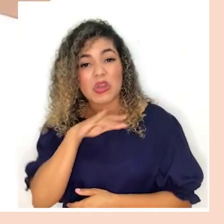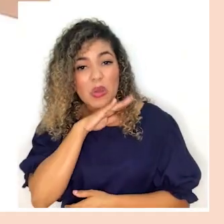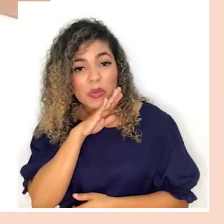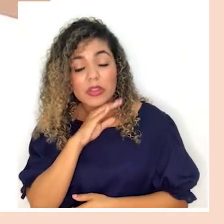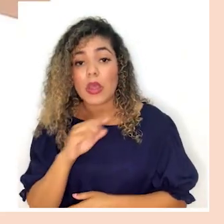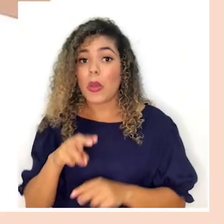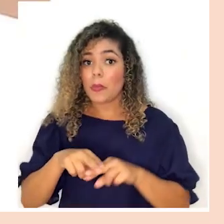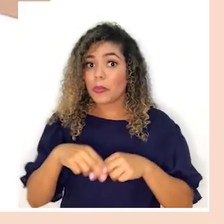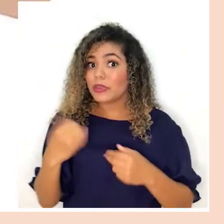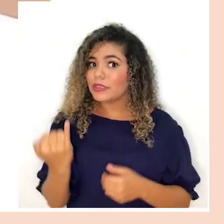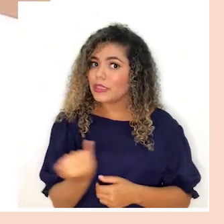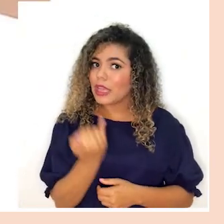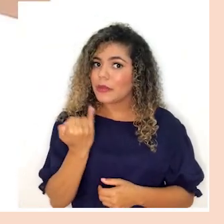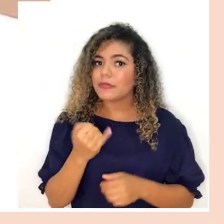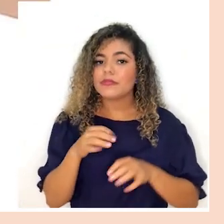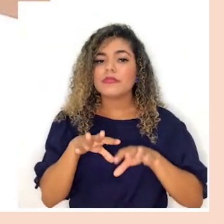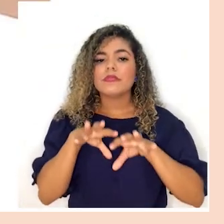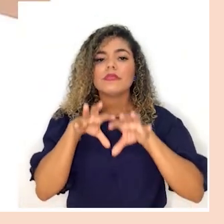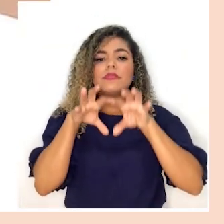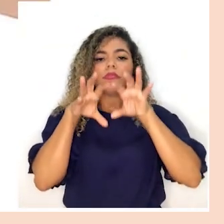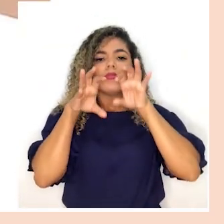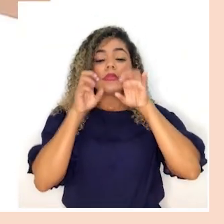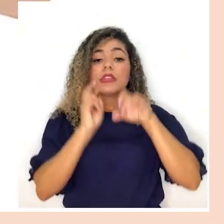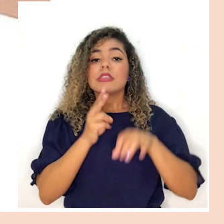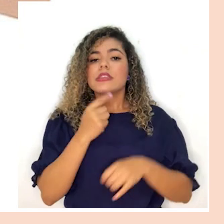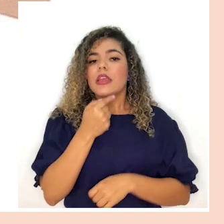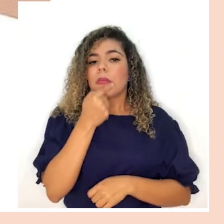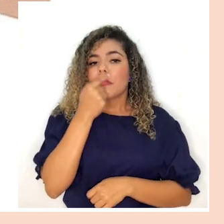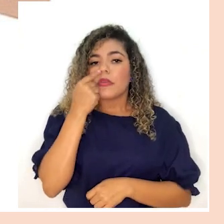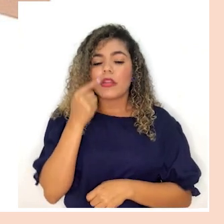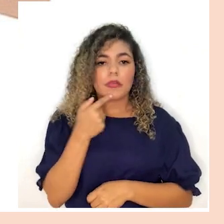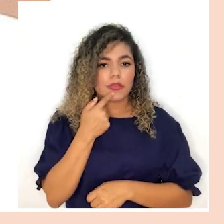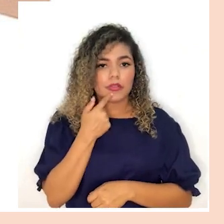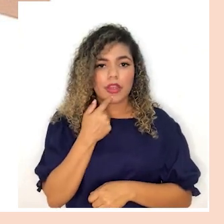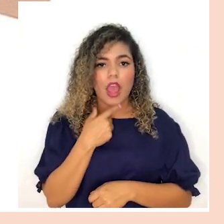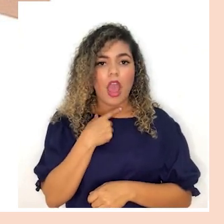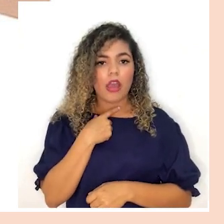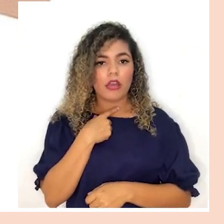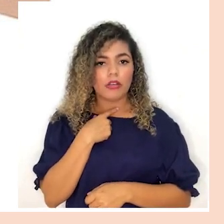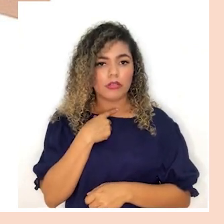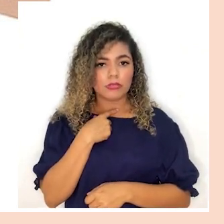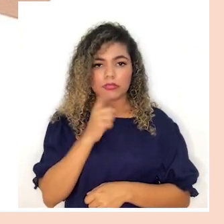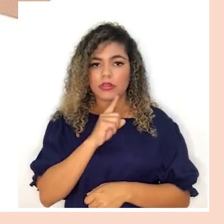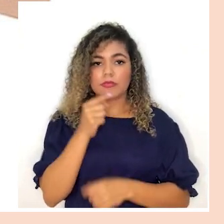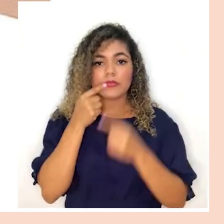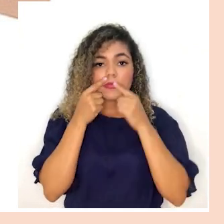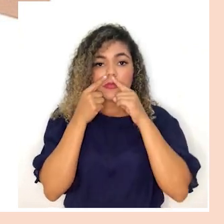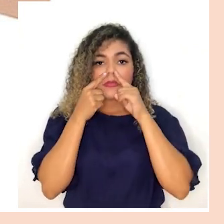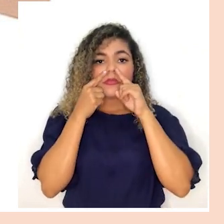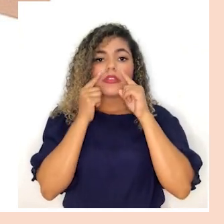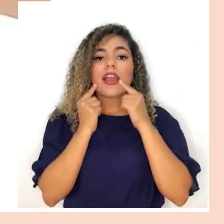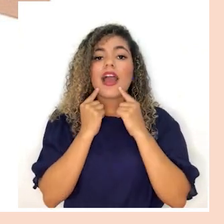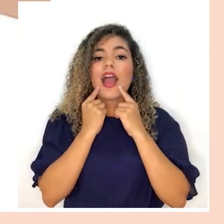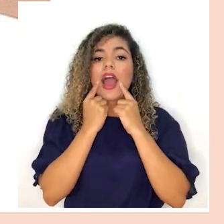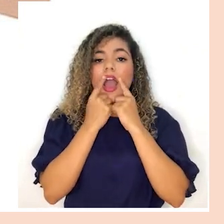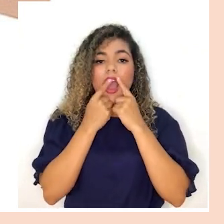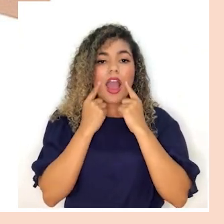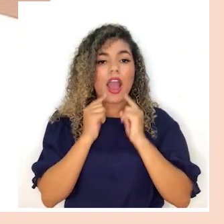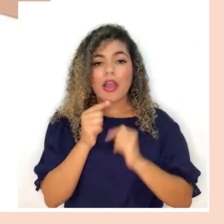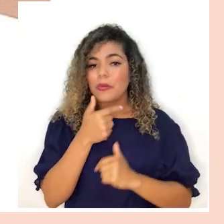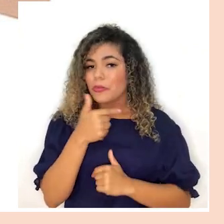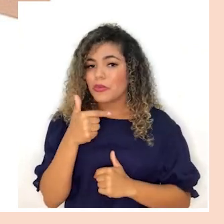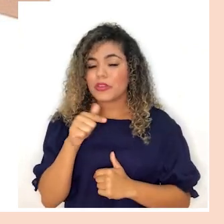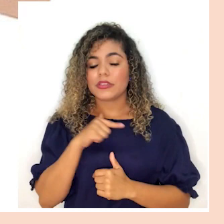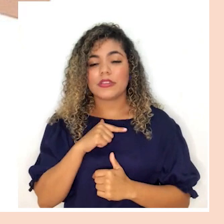é importante que a gente respire sempre pelo nariz e não pela boca, visto que a boca não